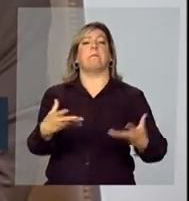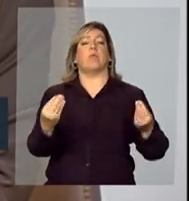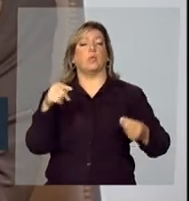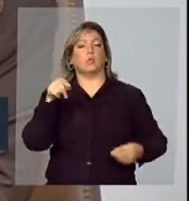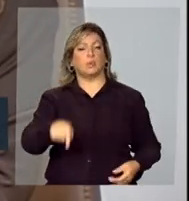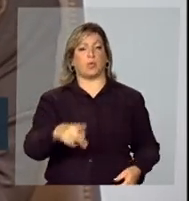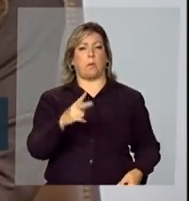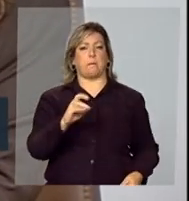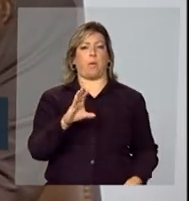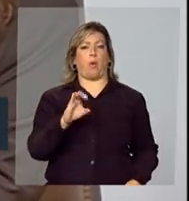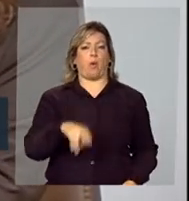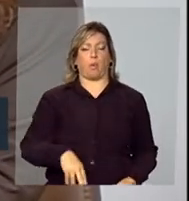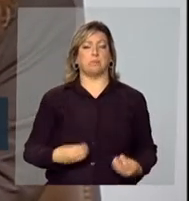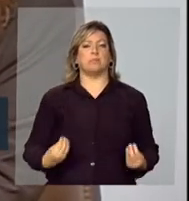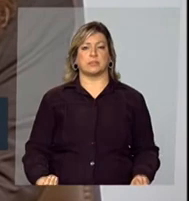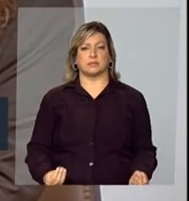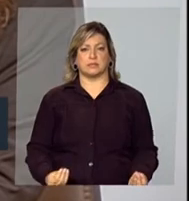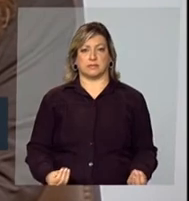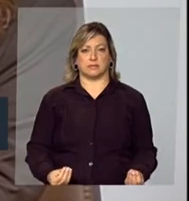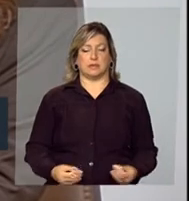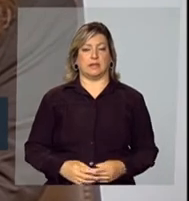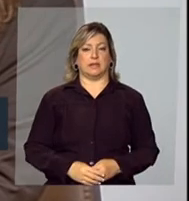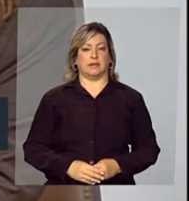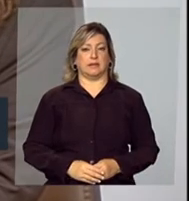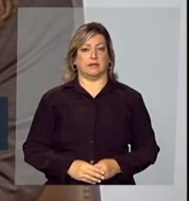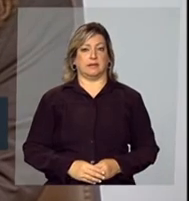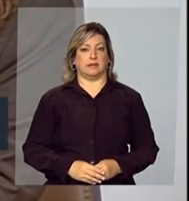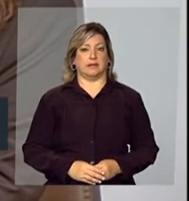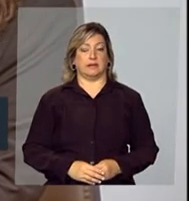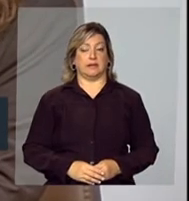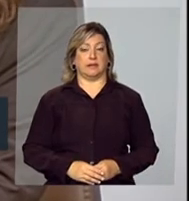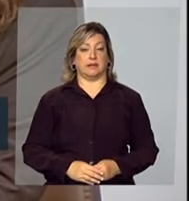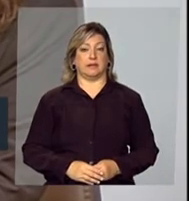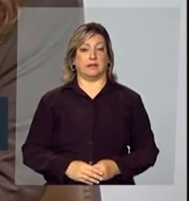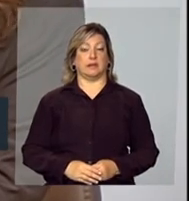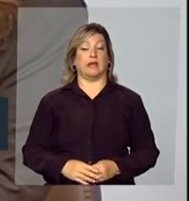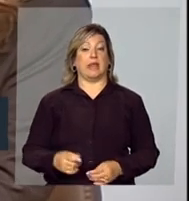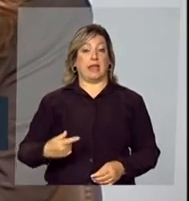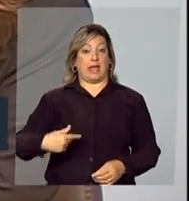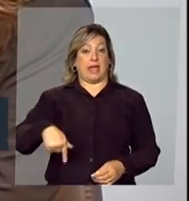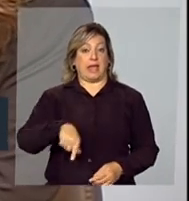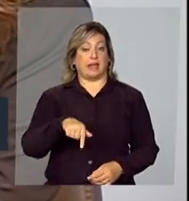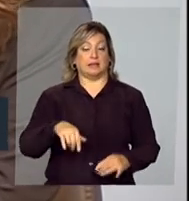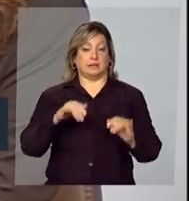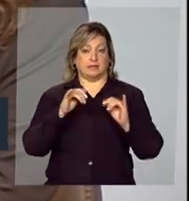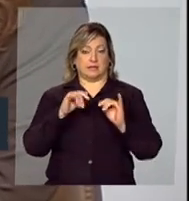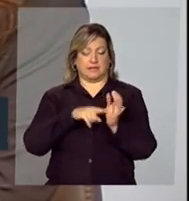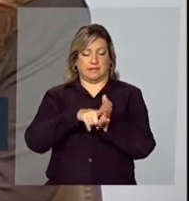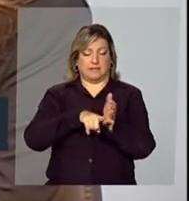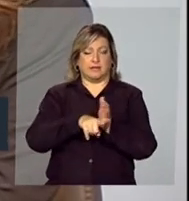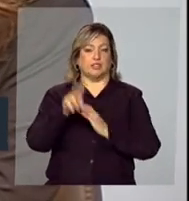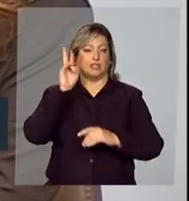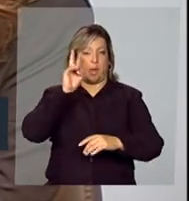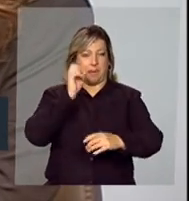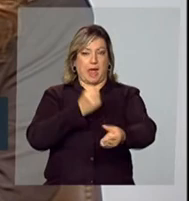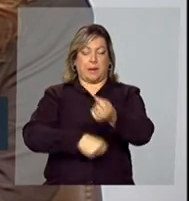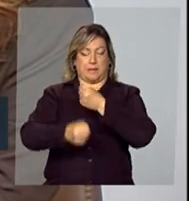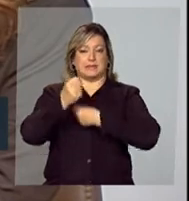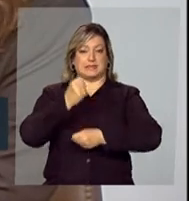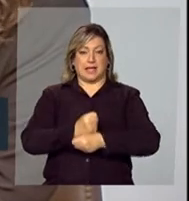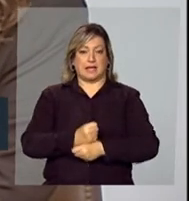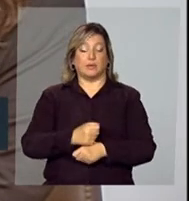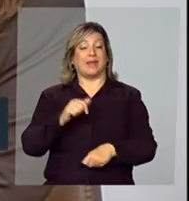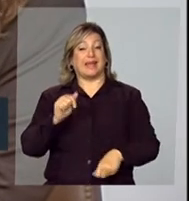procurar os órgãos de Defesa do Consumidor e nessa nesse na nesse levantamento de 2.000 referência 2012